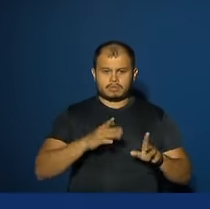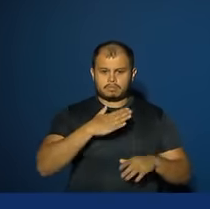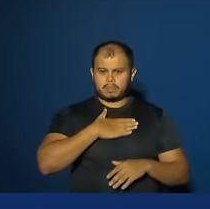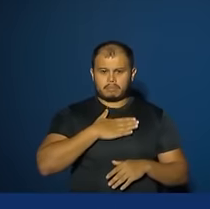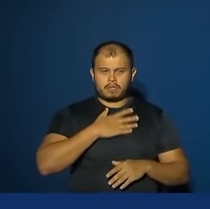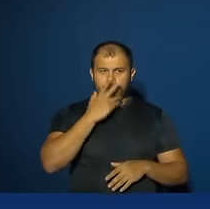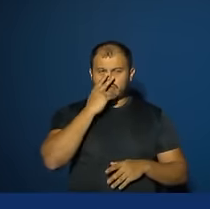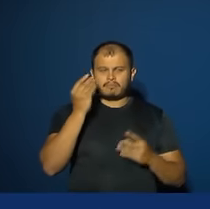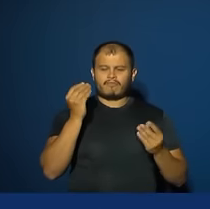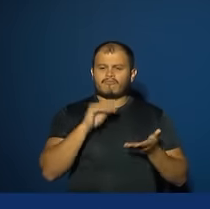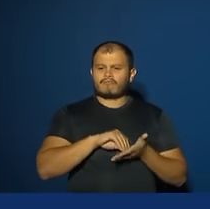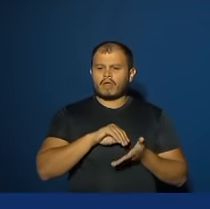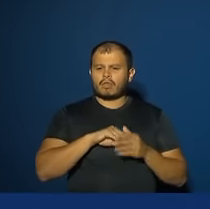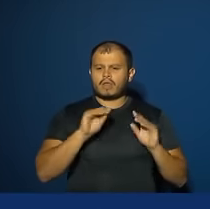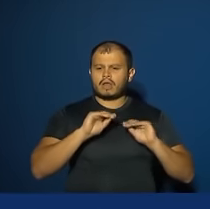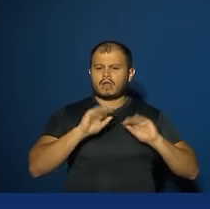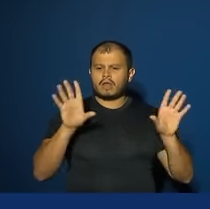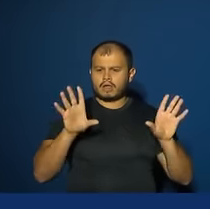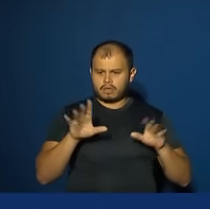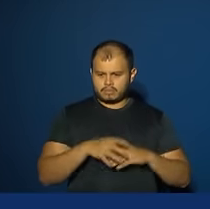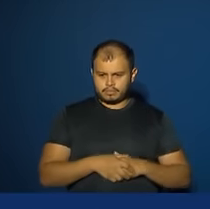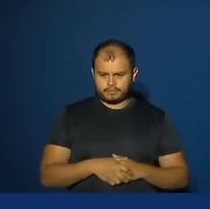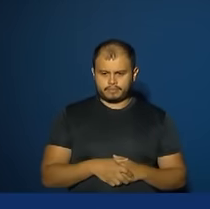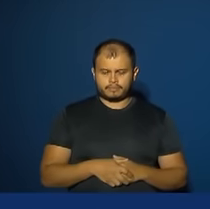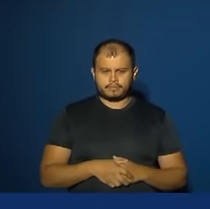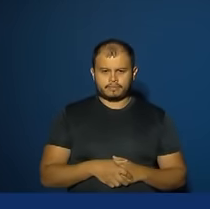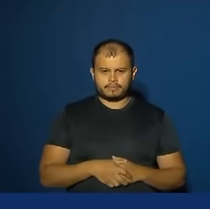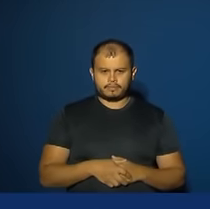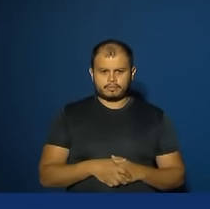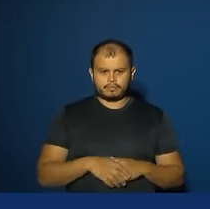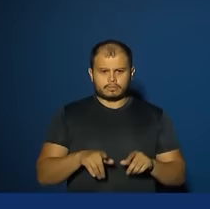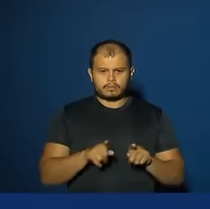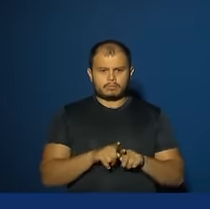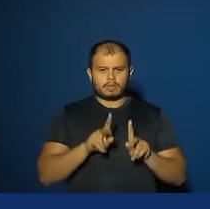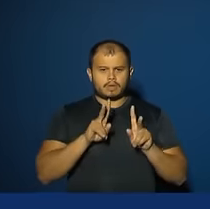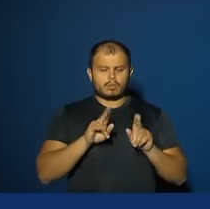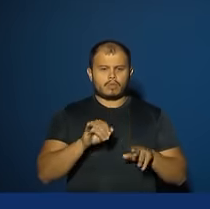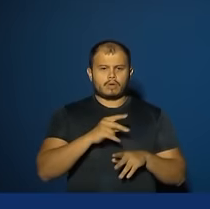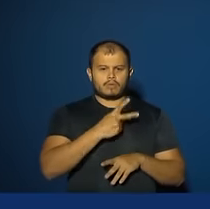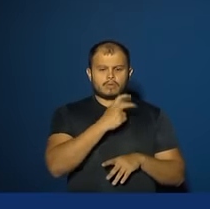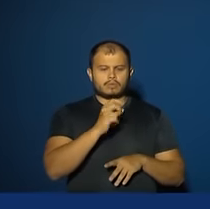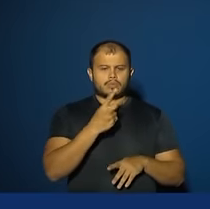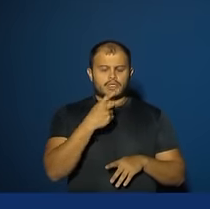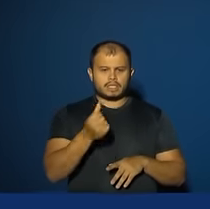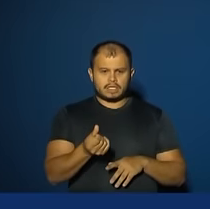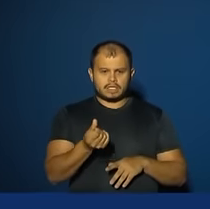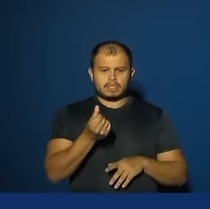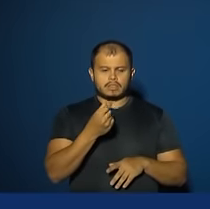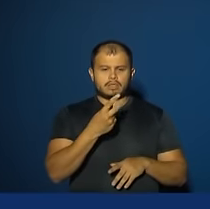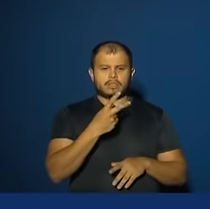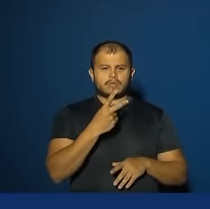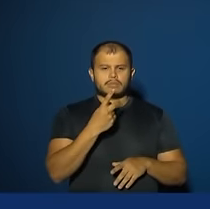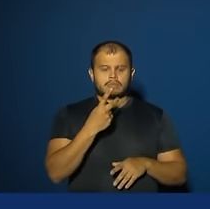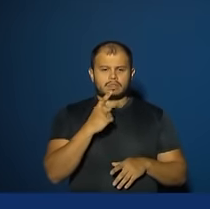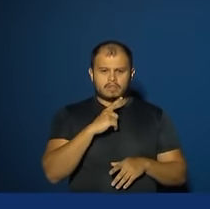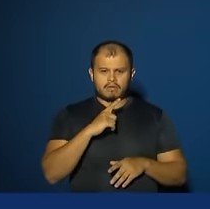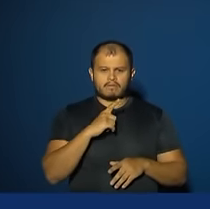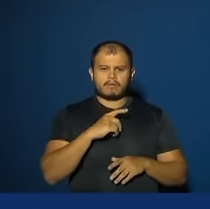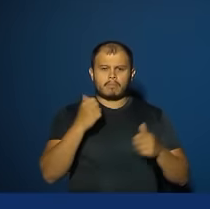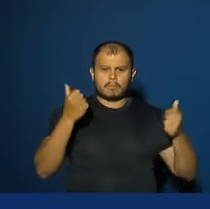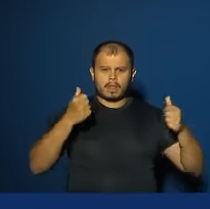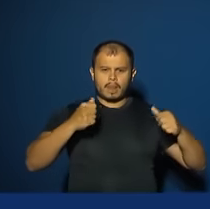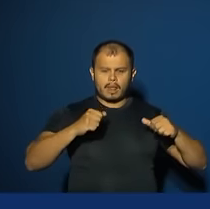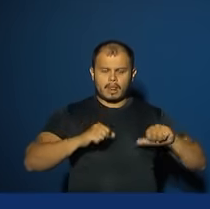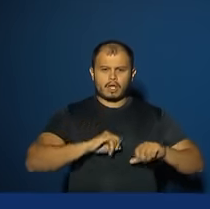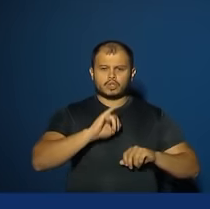não é muito claro. Da mesma forma que não era muito claro quando a gente saiu da crise ali de 2015 e 2016 e teve uma queda